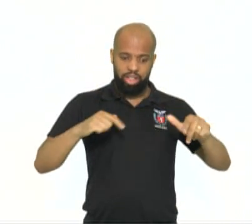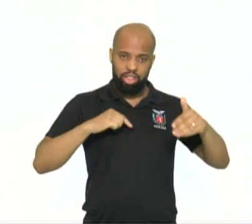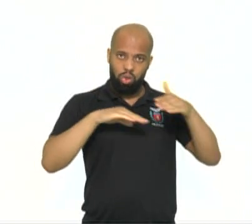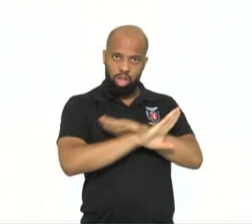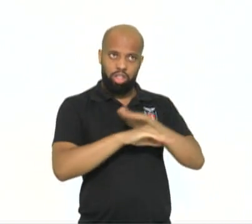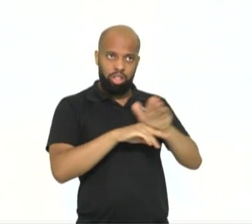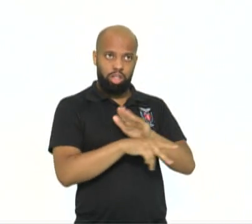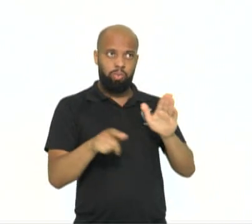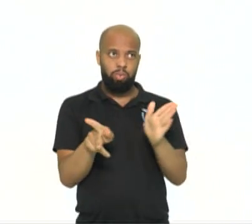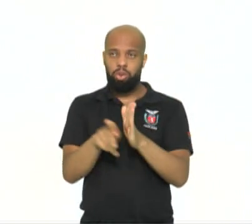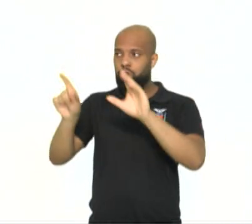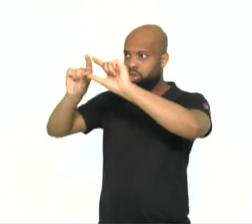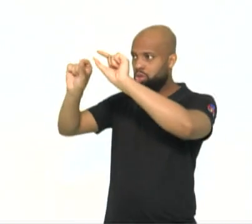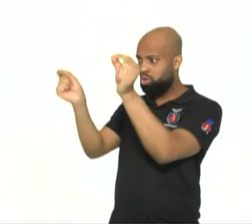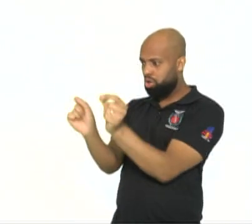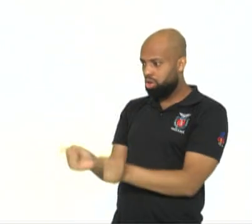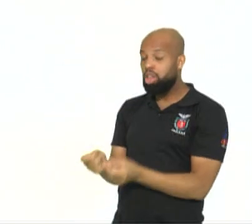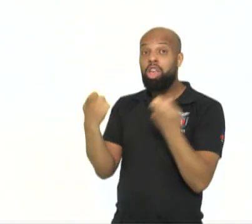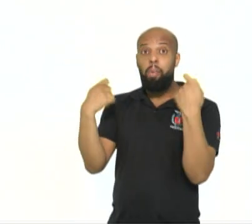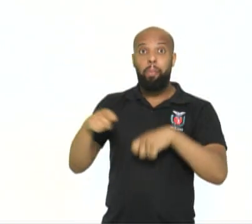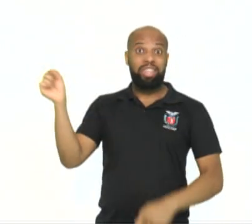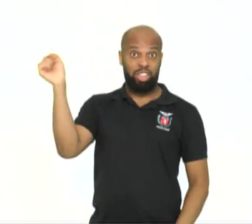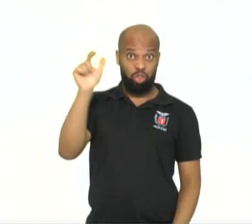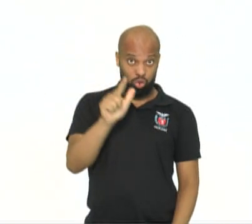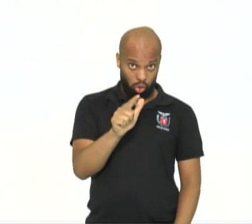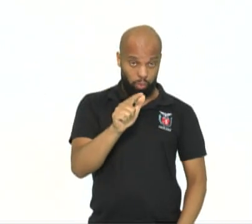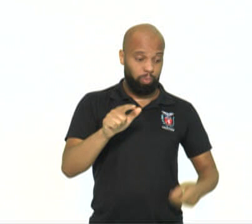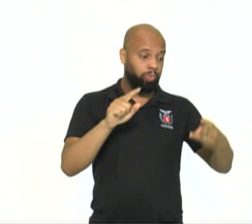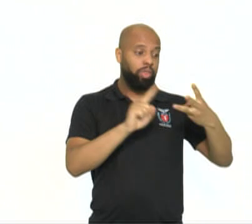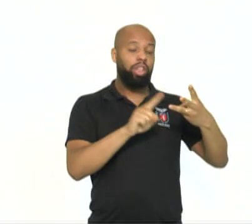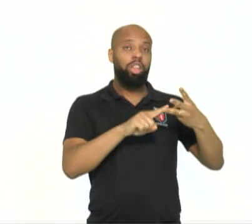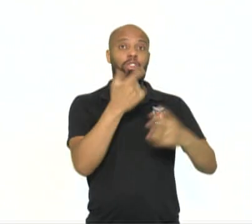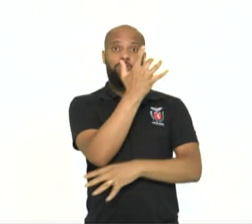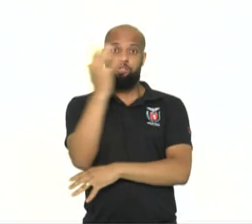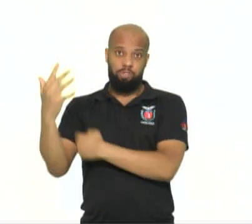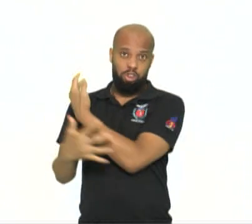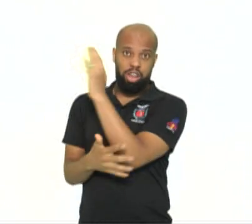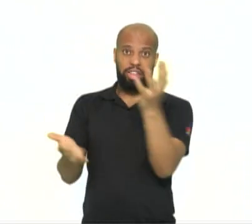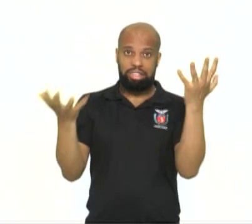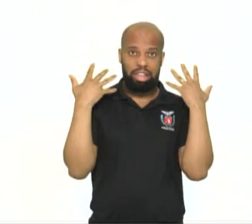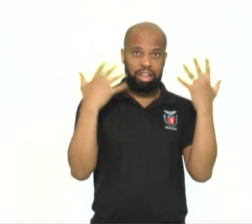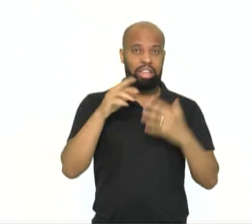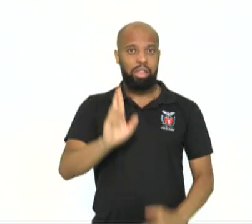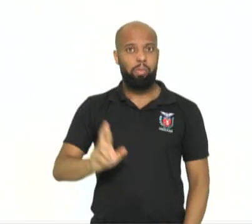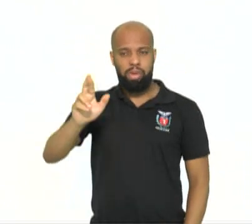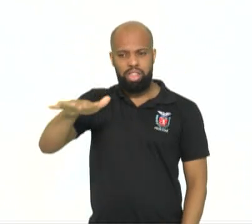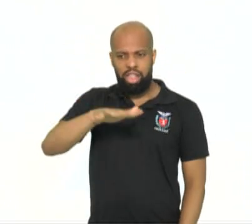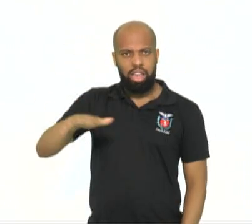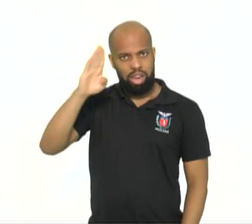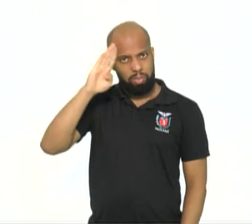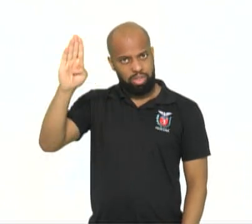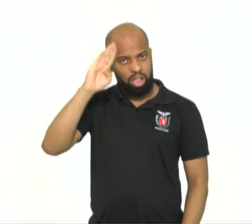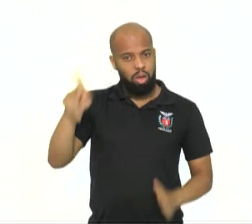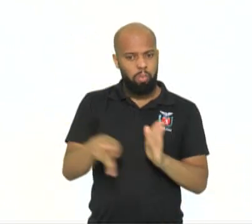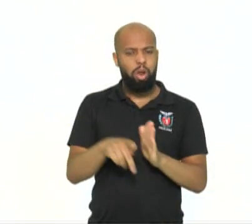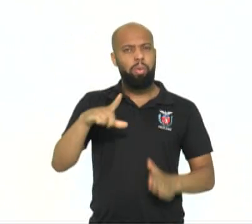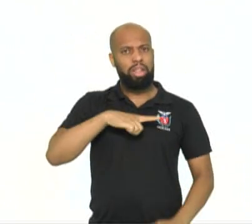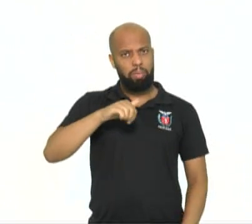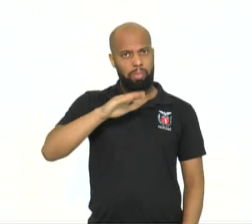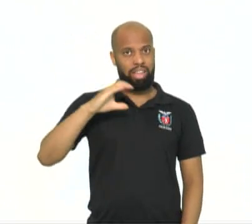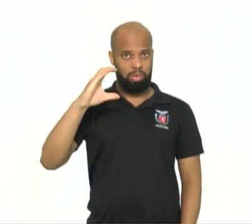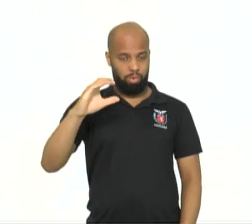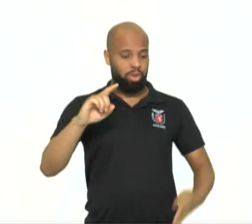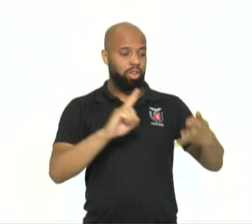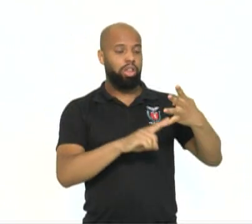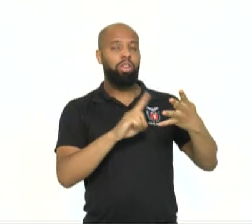nos organismos fotossintetizantes. 3. Florestas tropicais representam uma das principais áreas de fixação de carbono. E